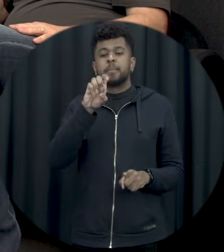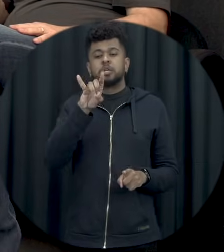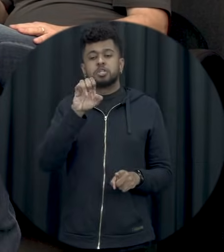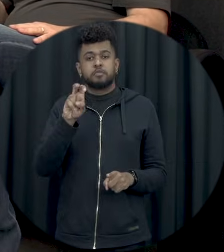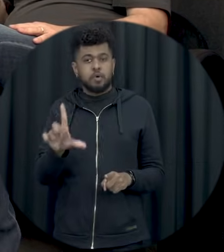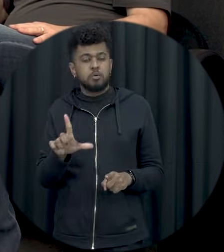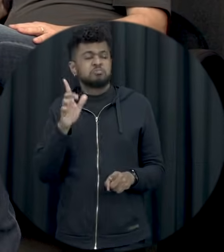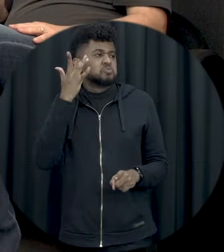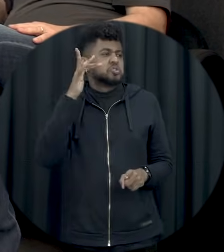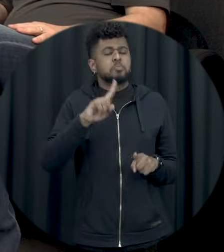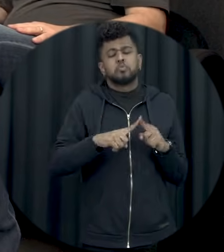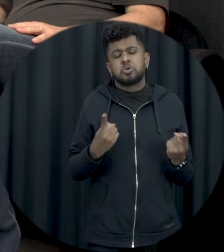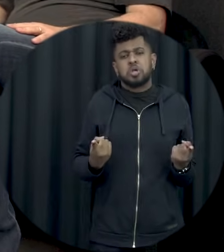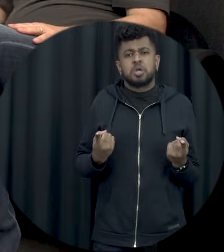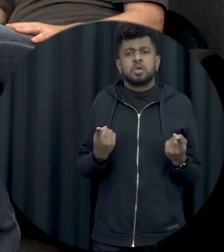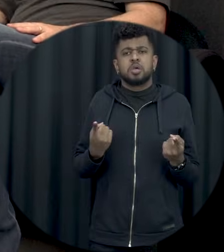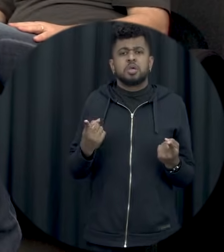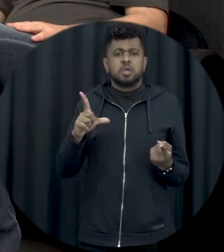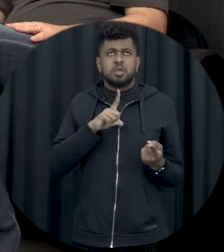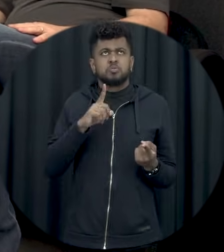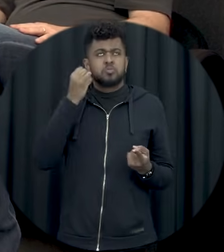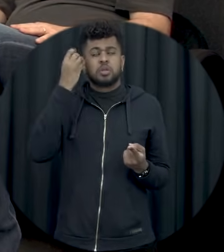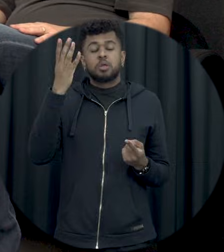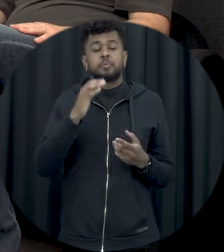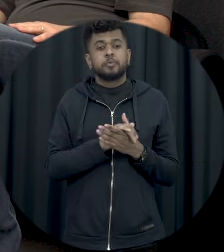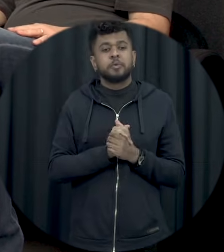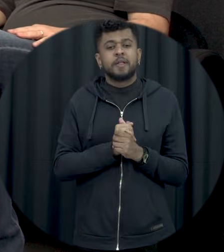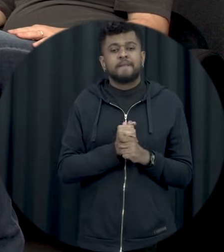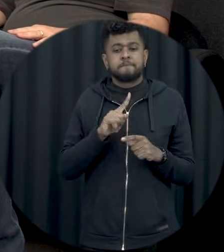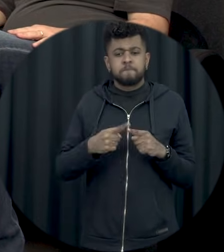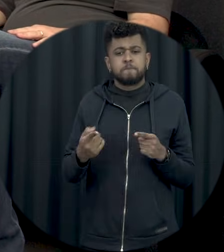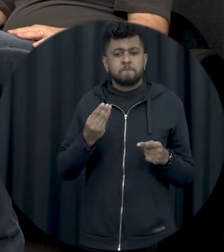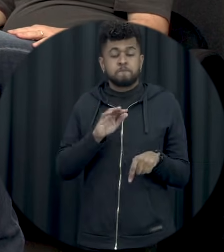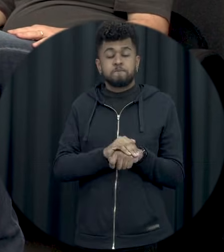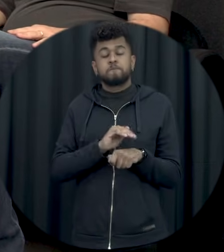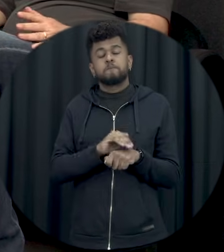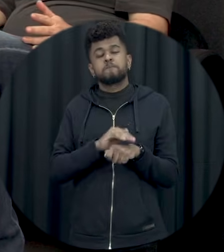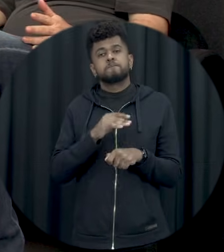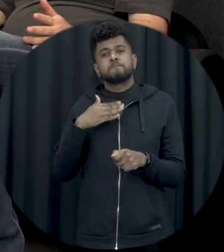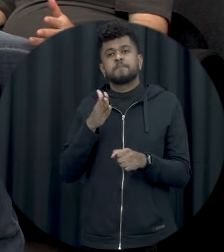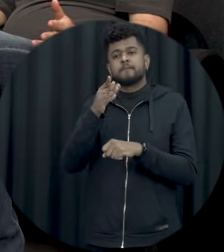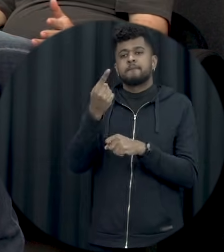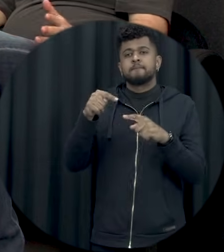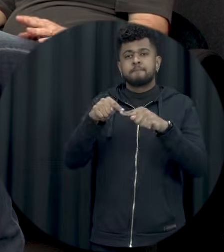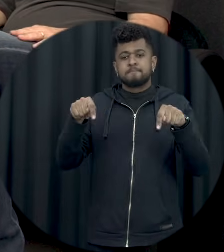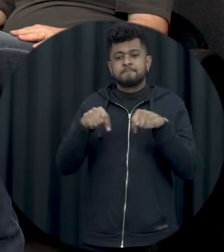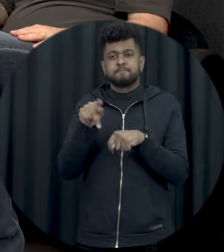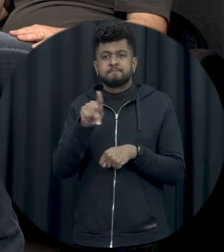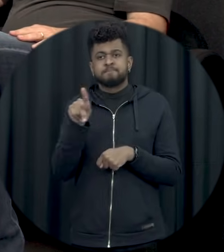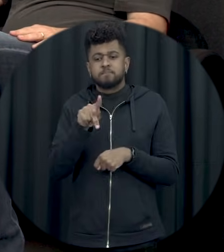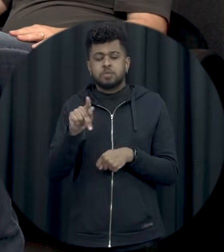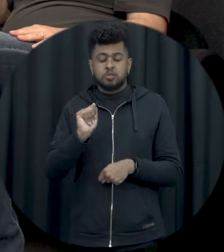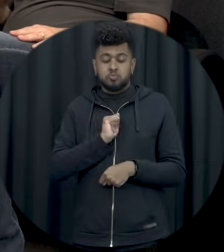que entrei, não sei por que nem muito menos me lembro, porque se passou um bom tempo, entrei numa sala que tinha um professor de antropologia dando